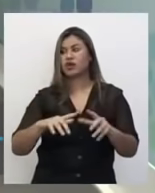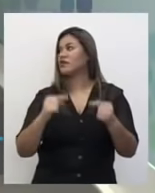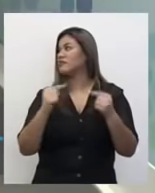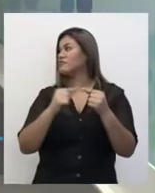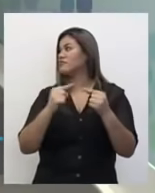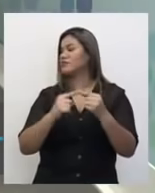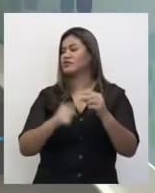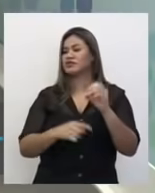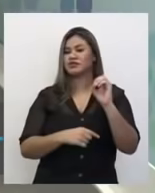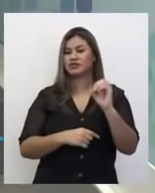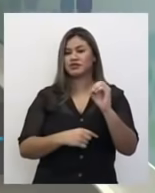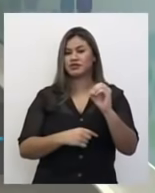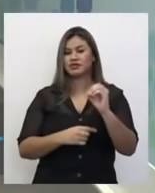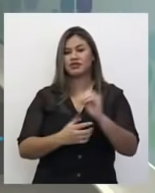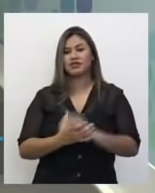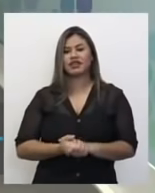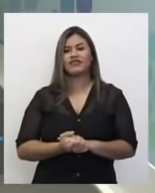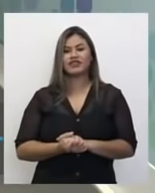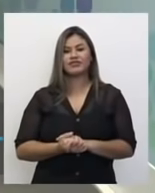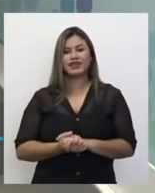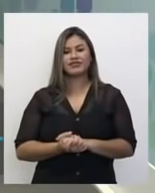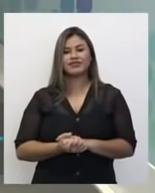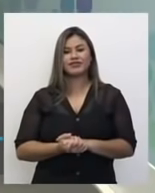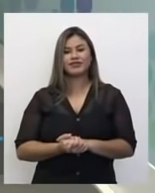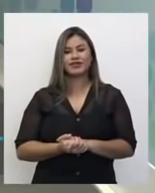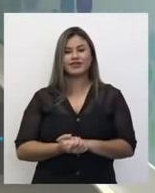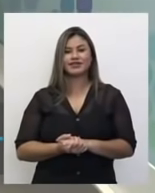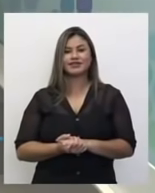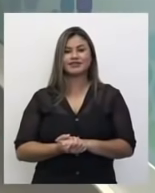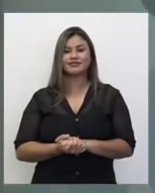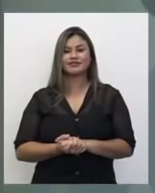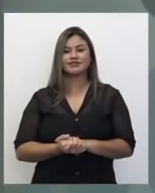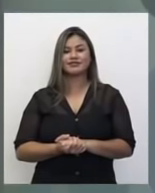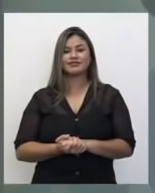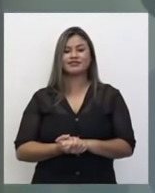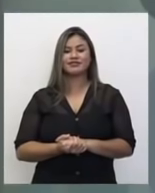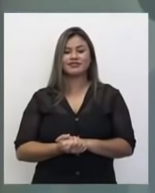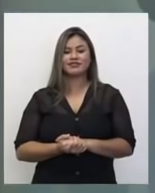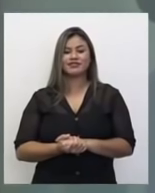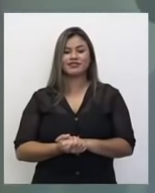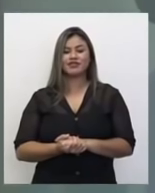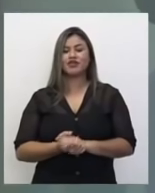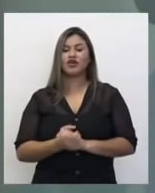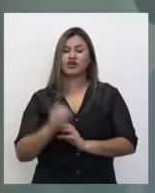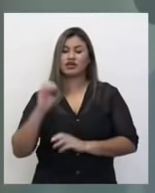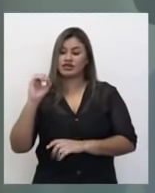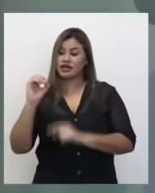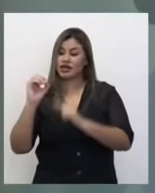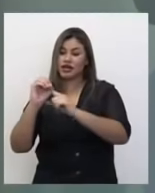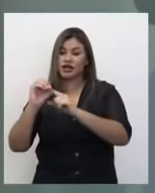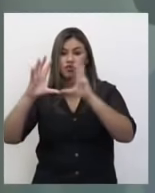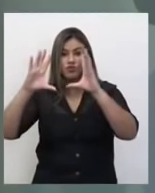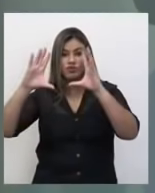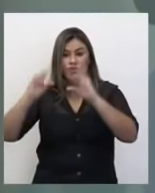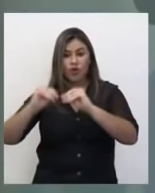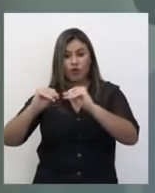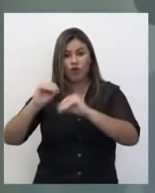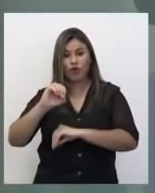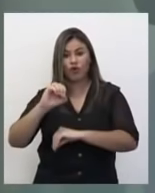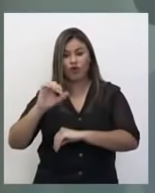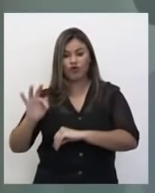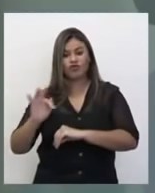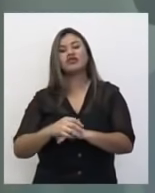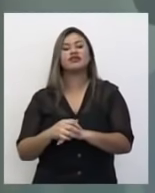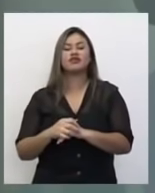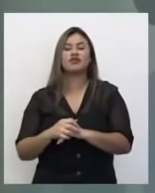lembrando, zero é off, não. Um é